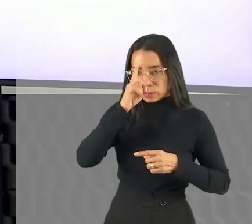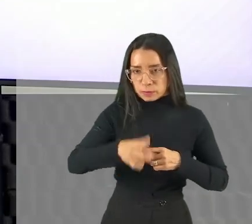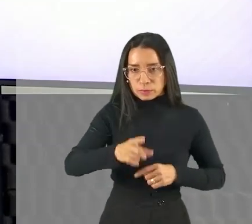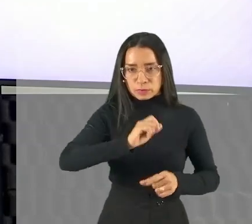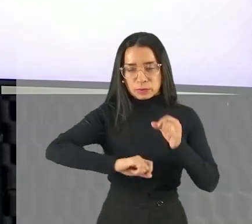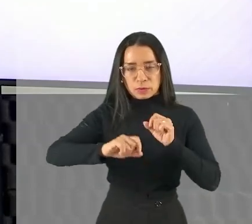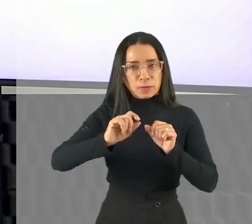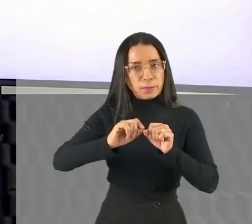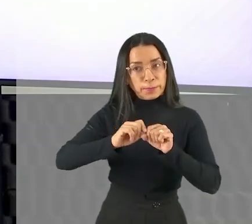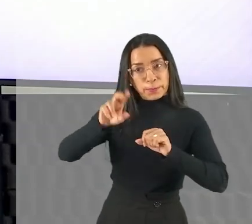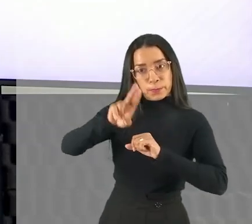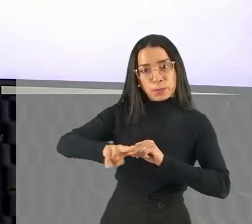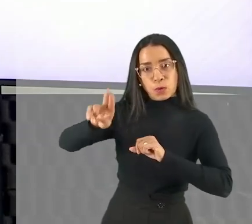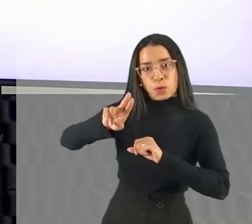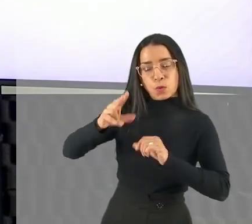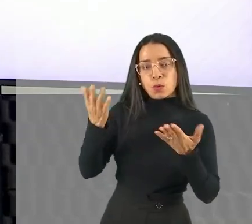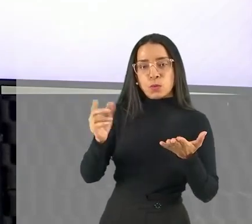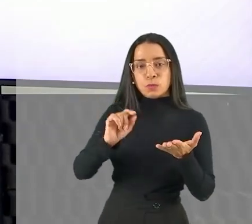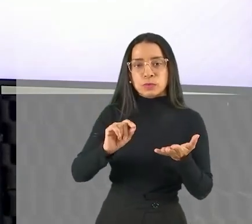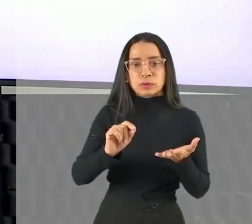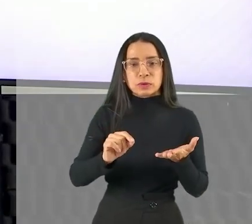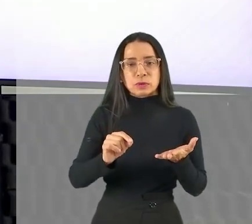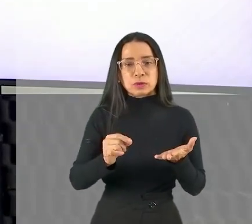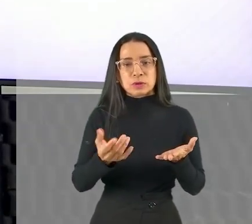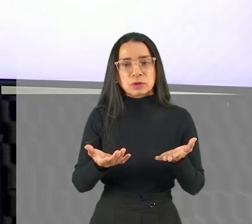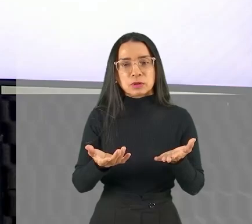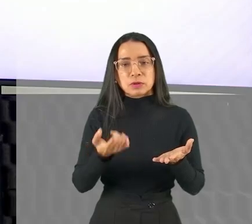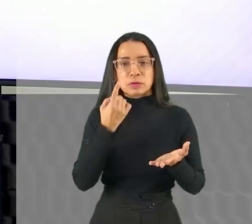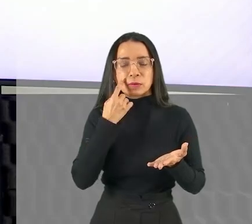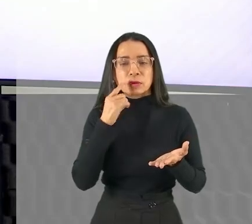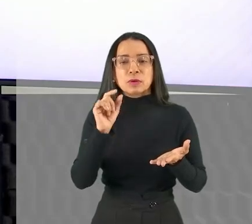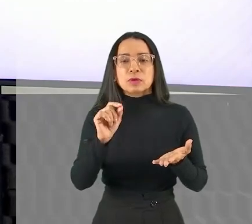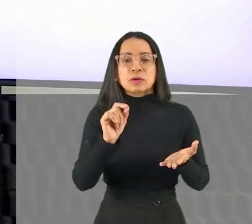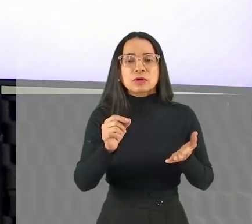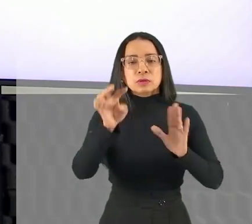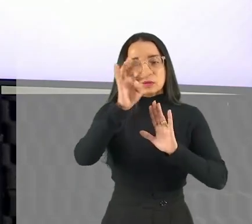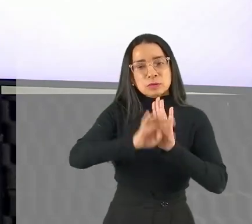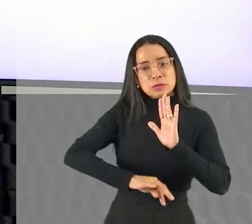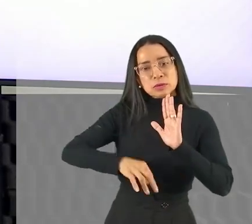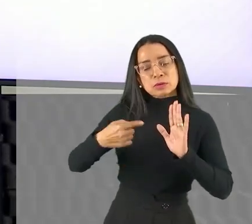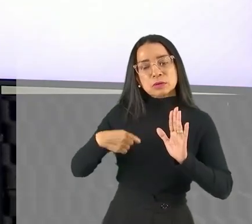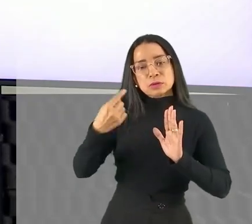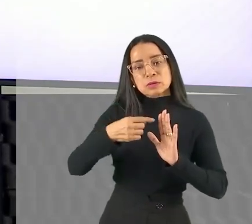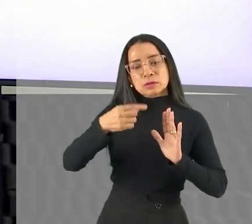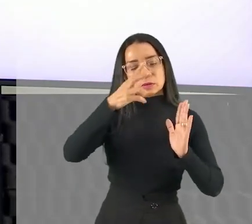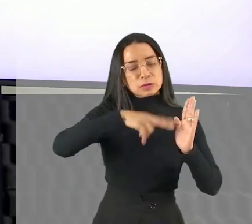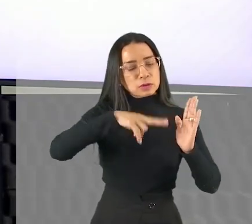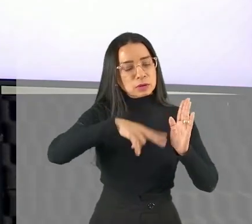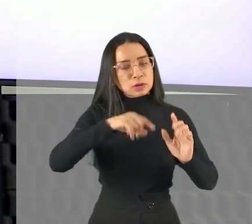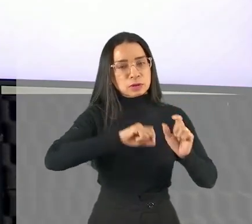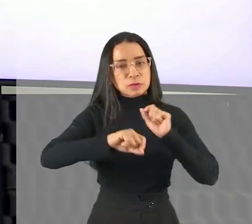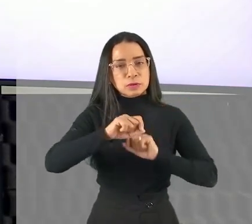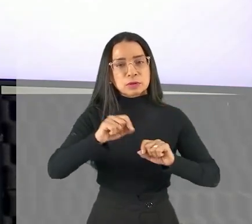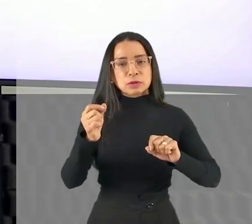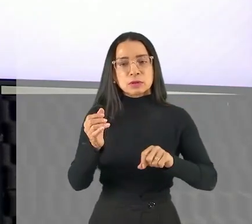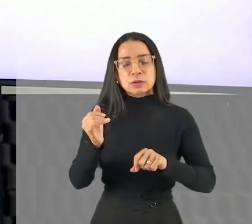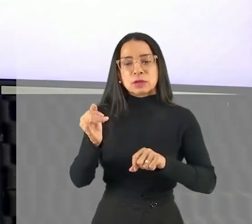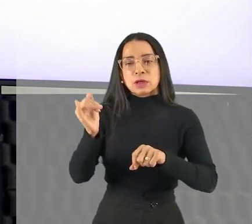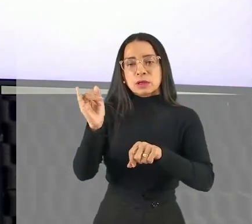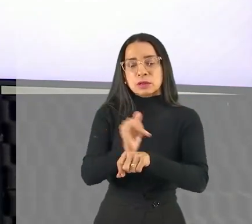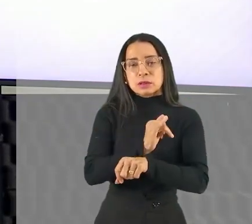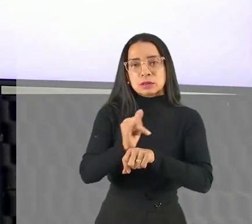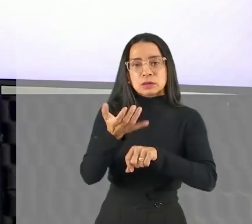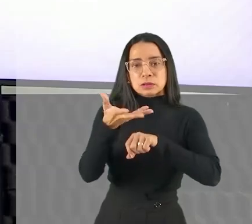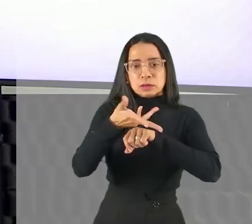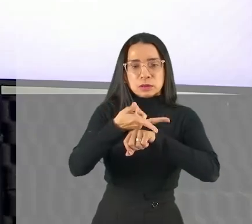um aspecto importante que a gente precisa tentar, né? Então, considerando isso, o texto que a gente leu e tratando da estratégia argumentativa e